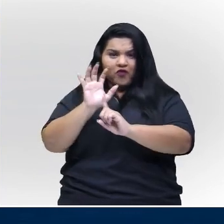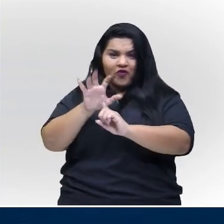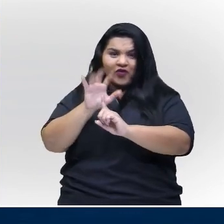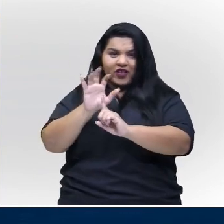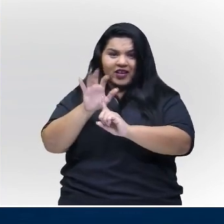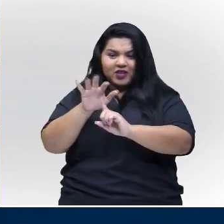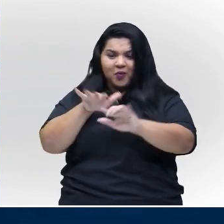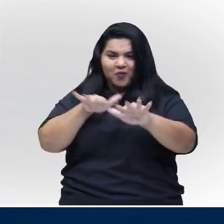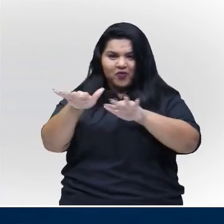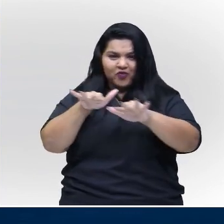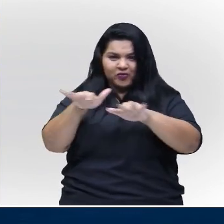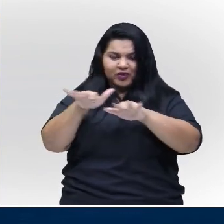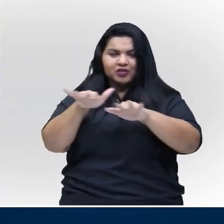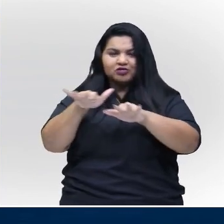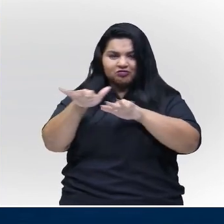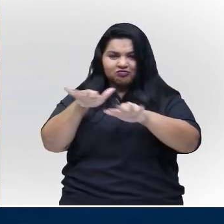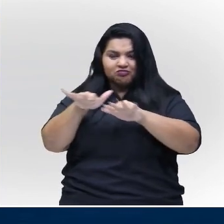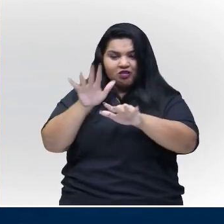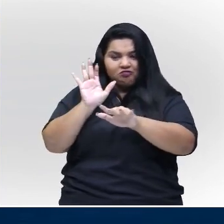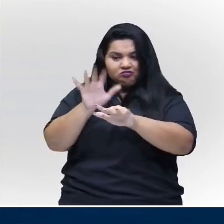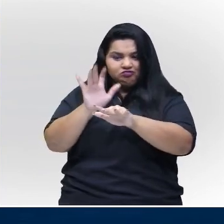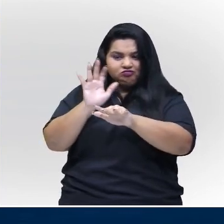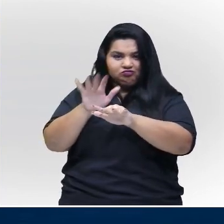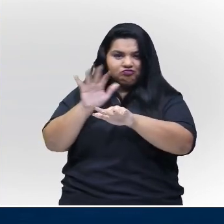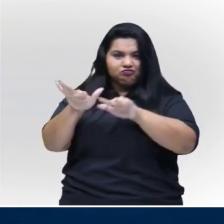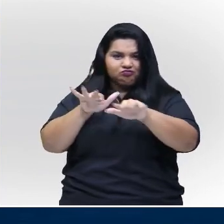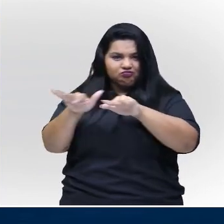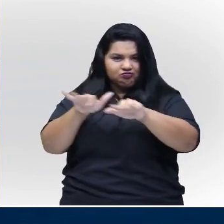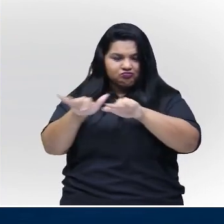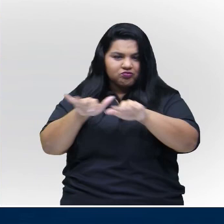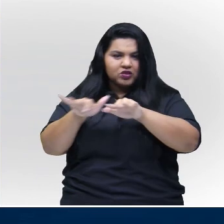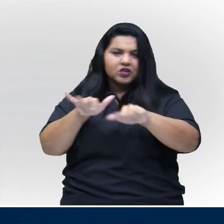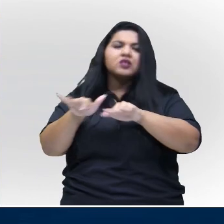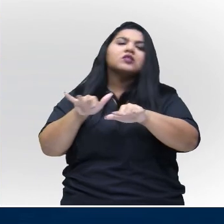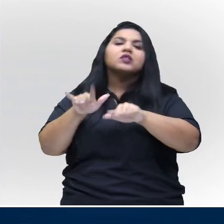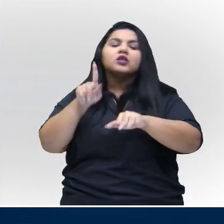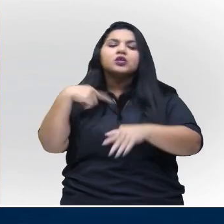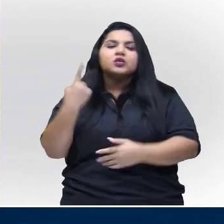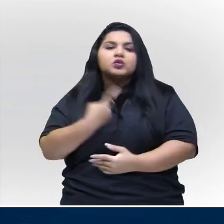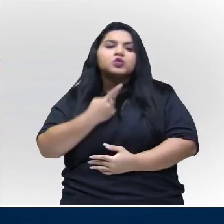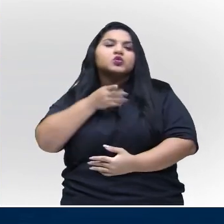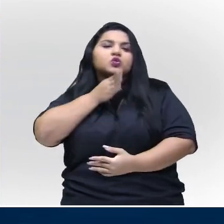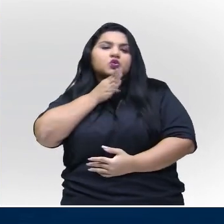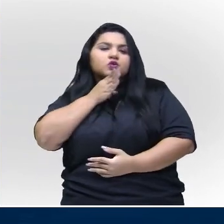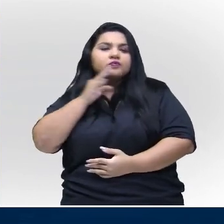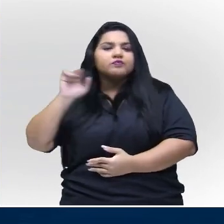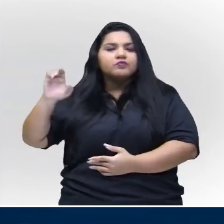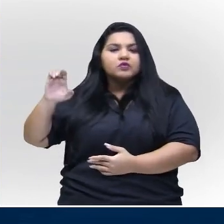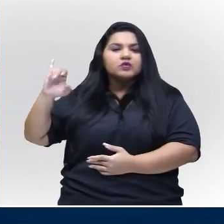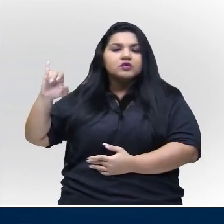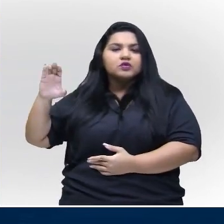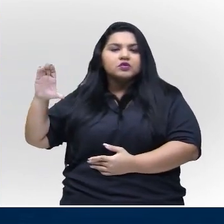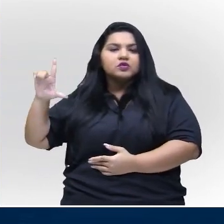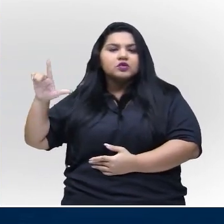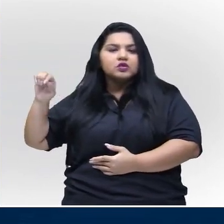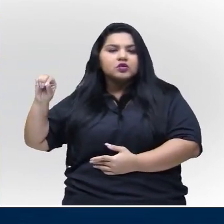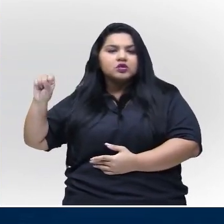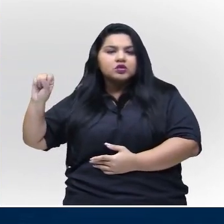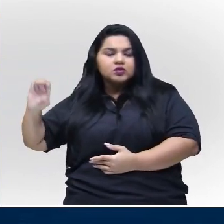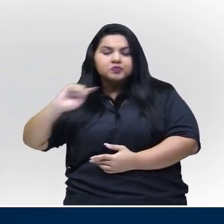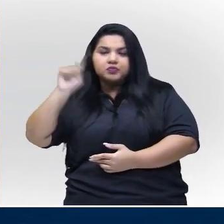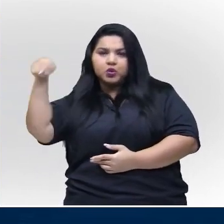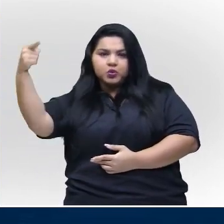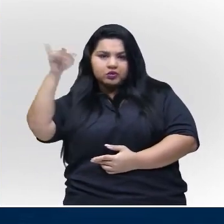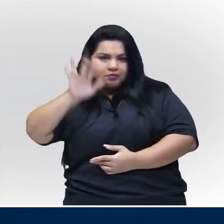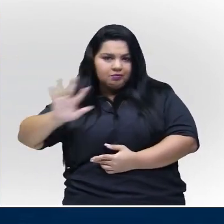na movimentação dos fluidos citoplasmáticos, que é o que nós conhecemos aí como ciclose. Na próxima